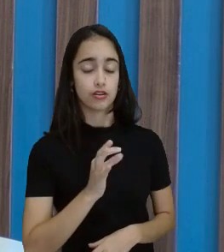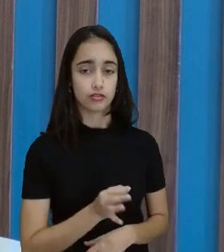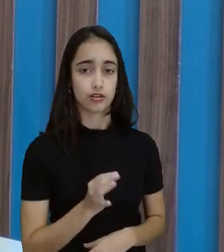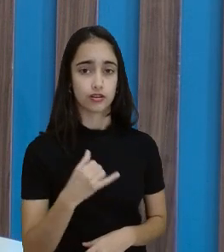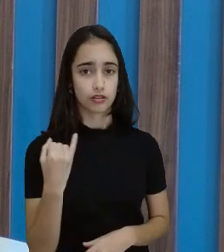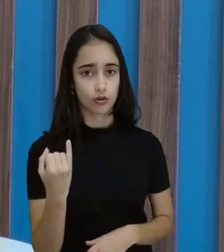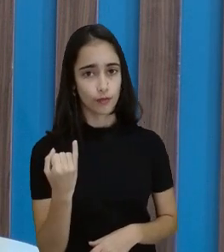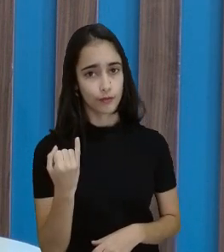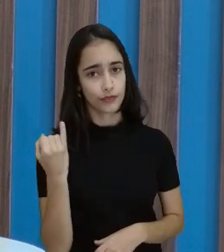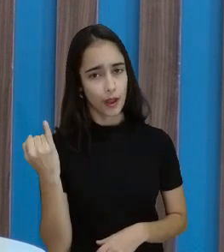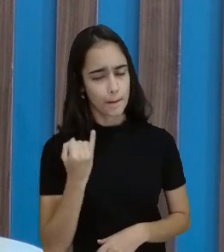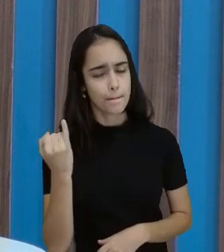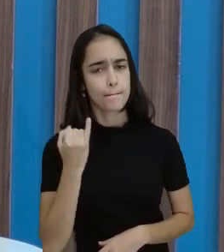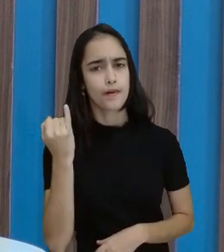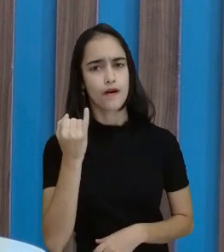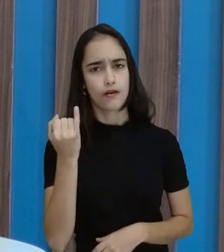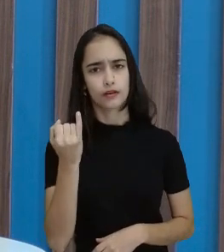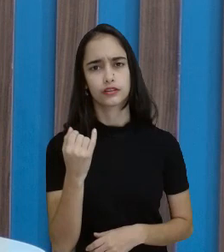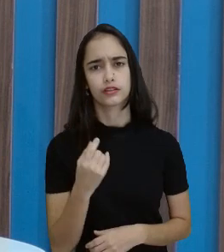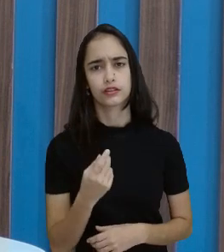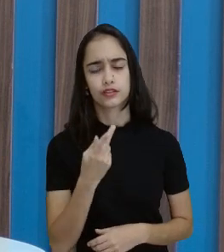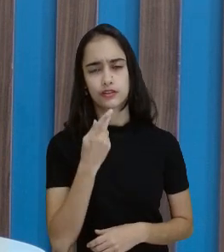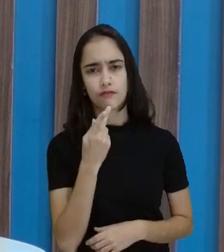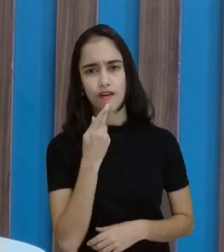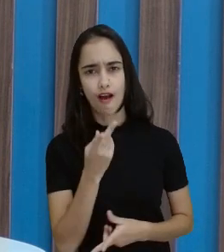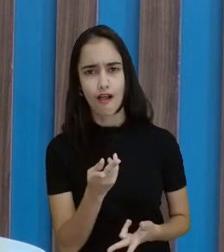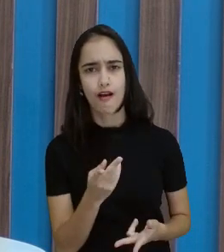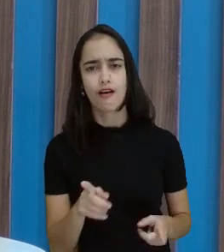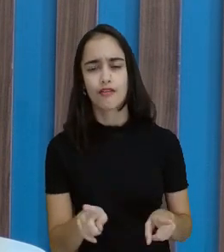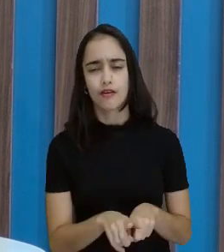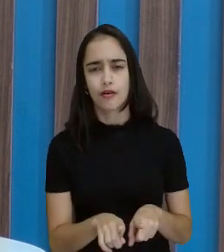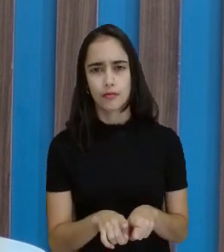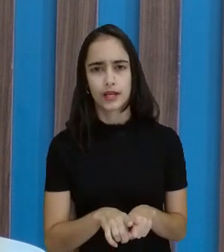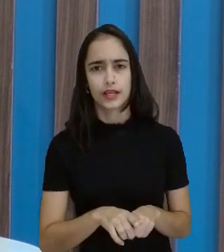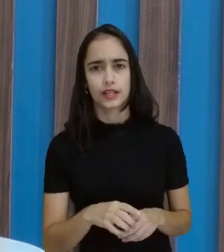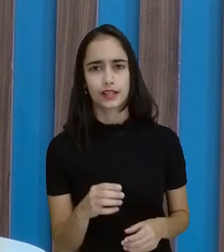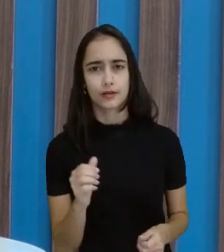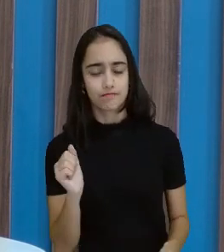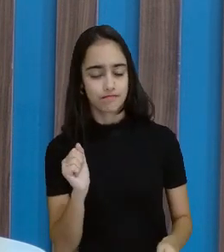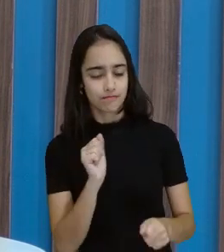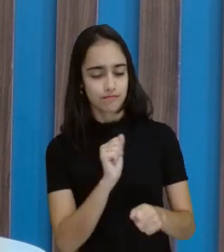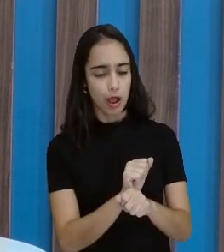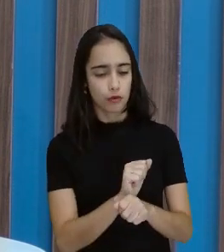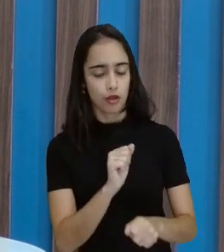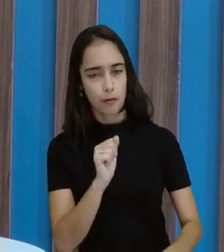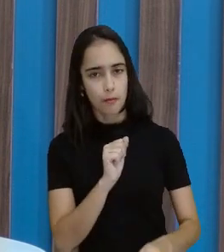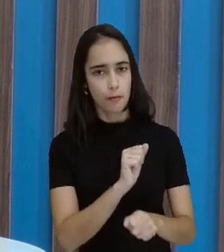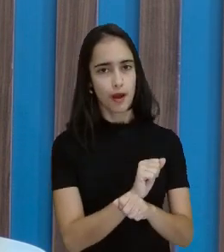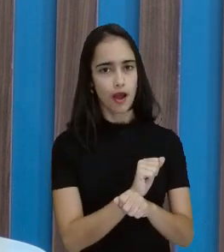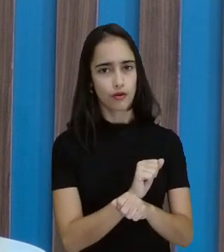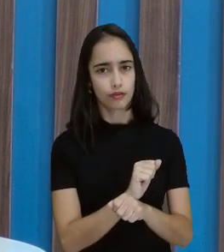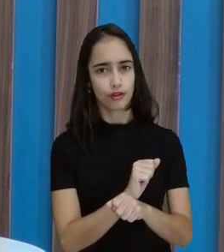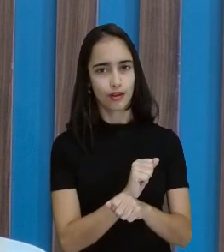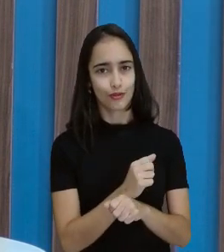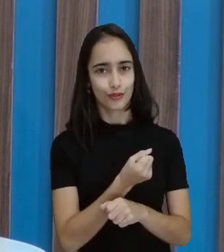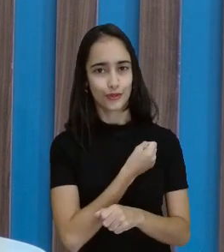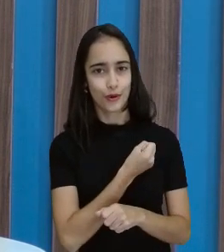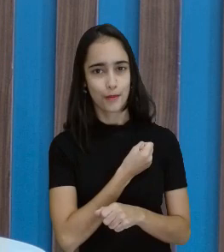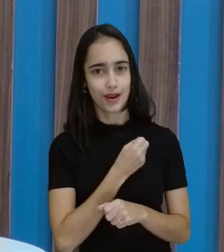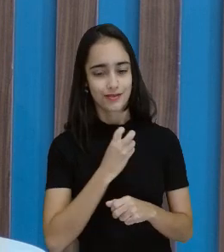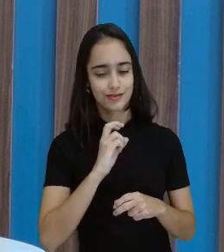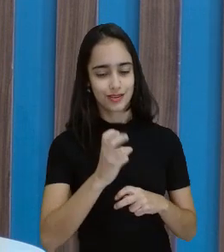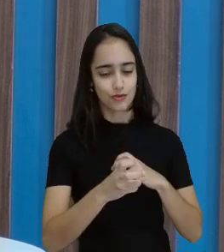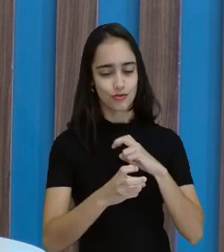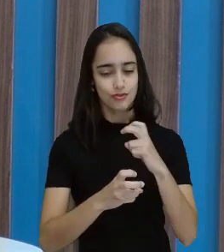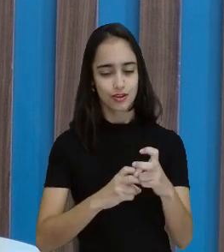chamar a atenção aí nesse gráfico, que o intervalo dos números ele está acontecendo aí de 5 em 5, não é de 1